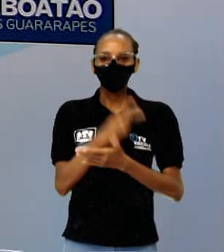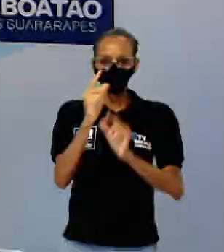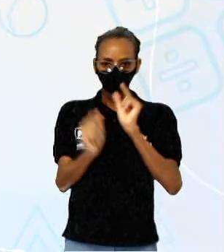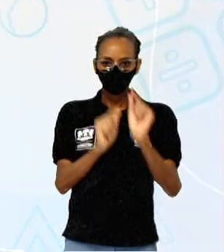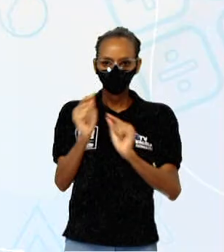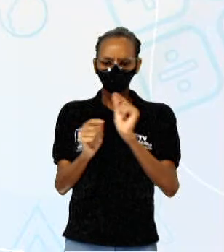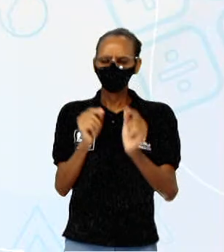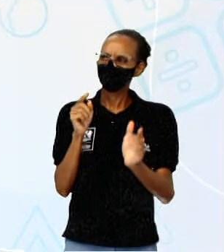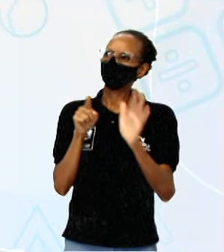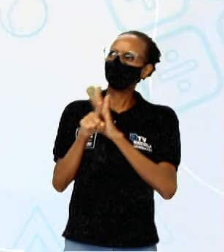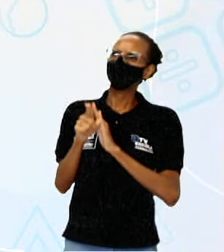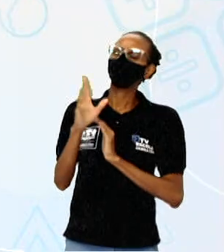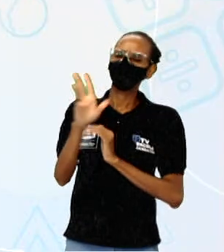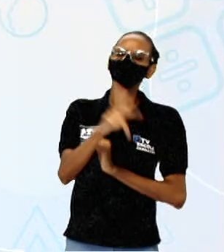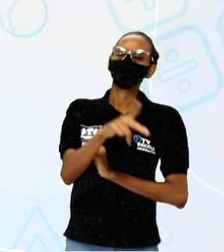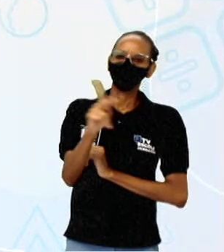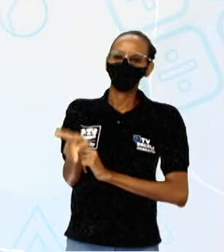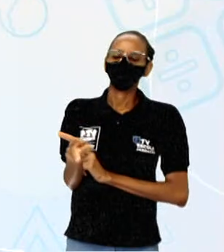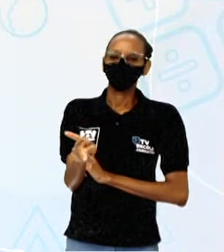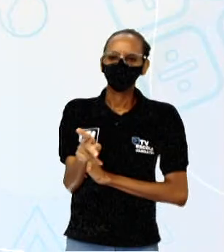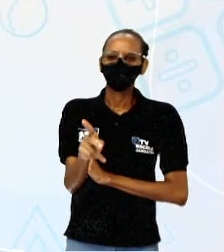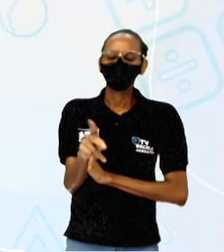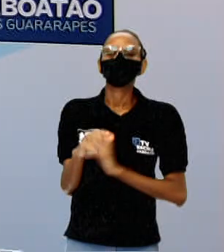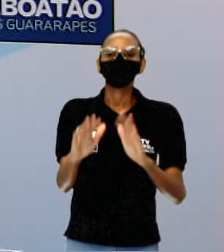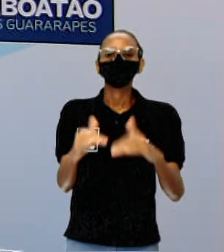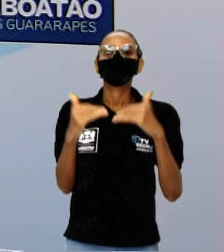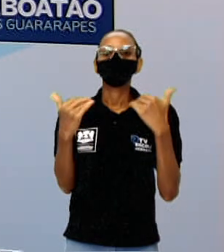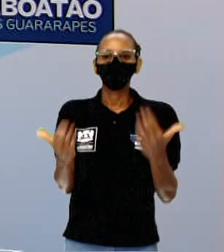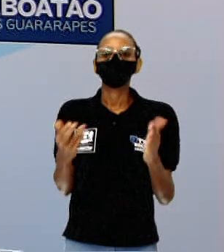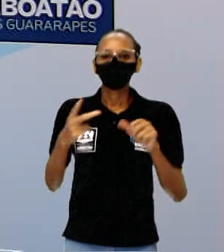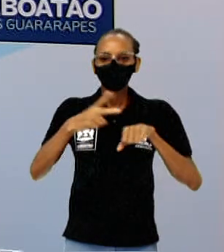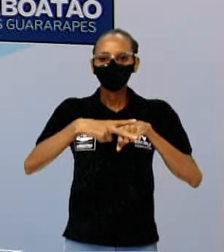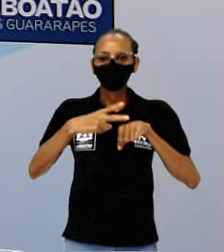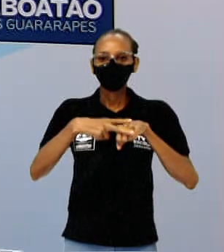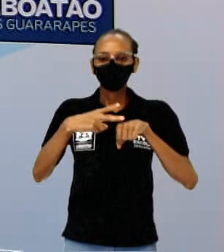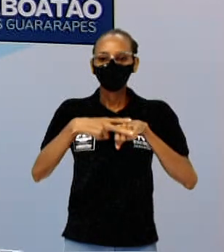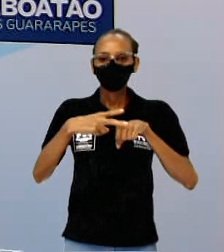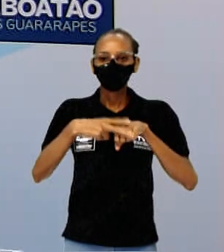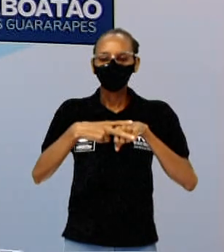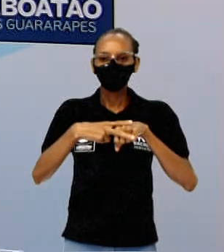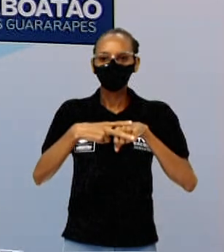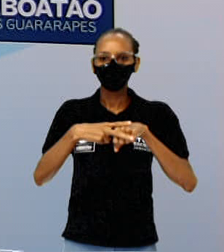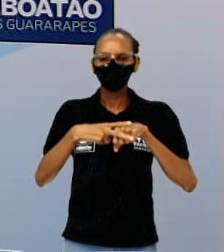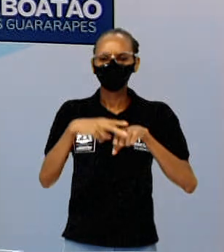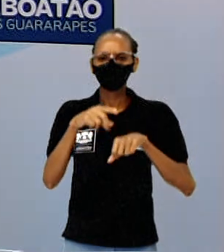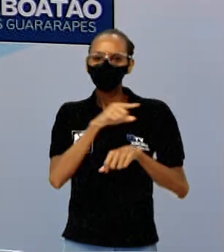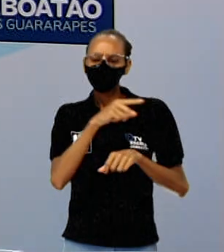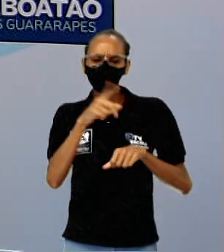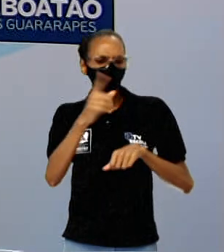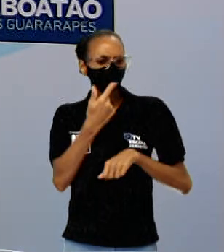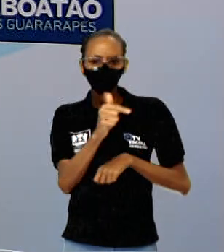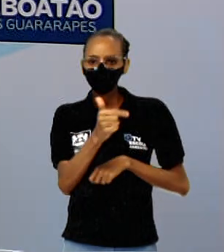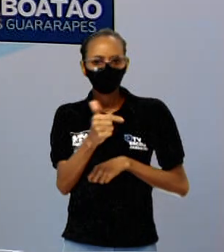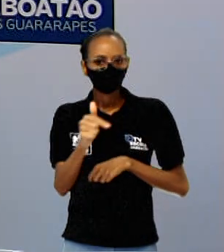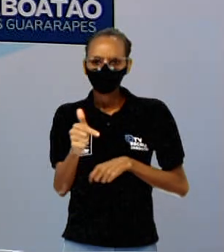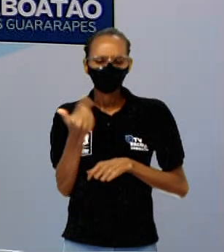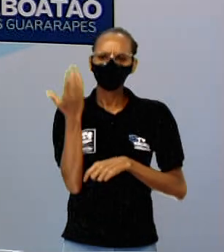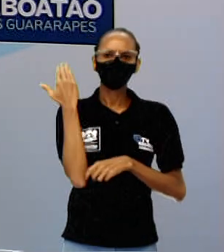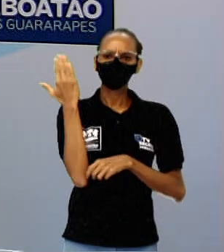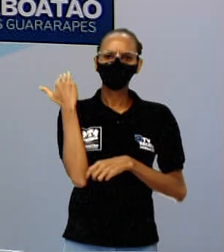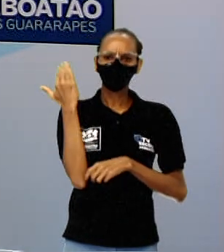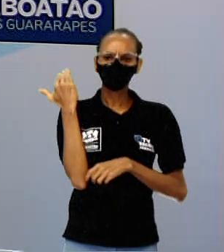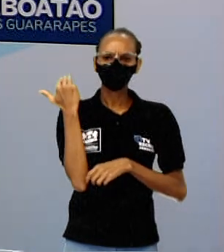pode estar me perguntando, professor, e cadê os verbos aqui que eles não estão no